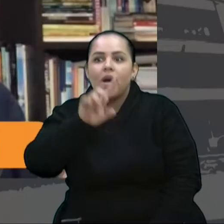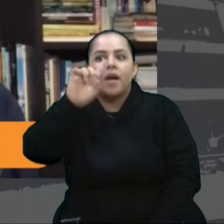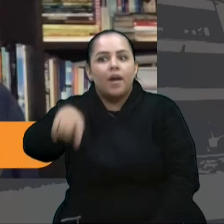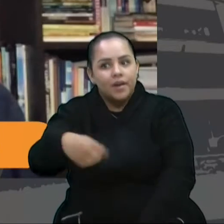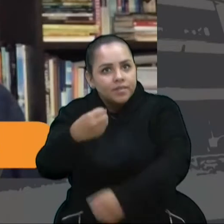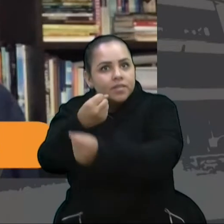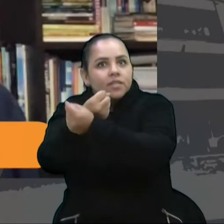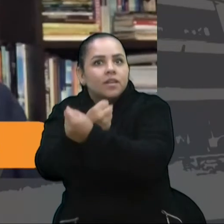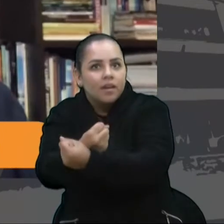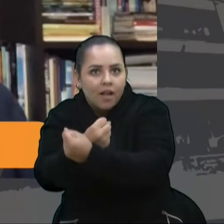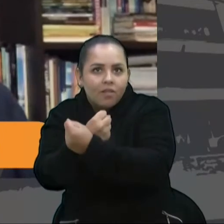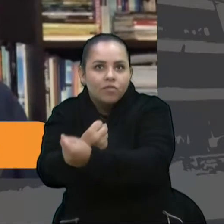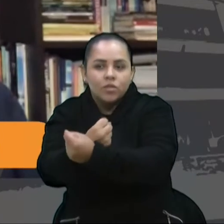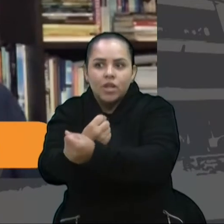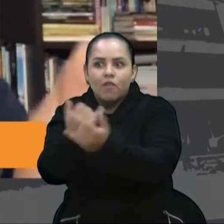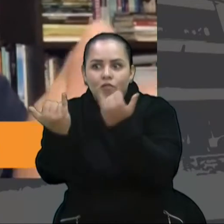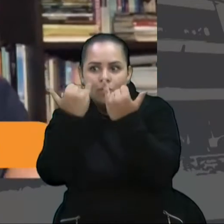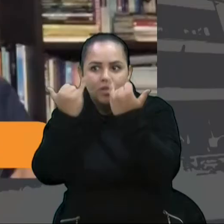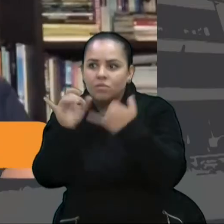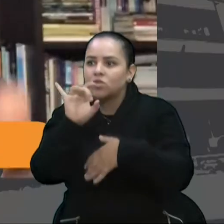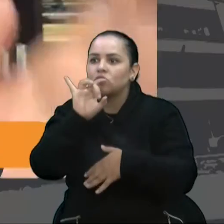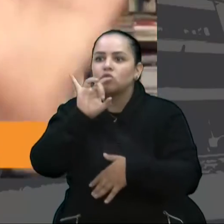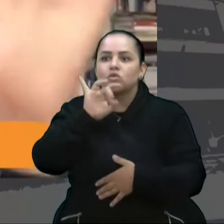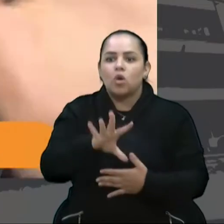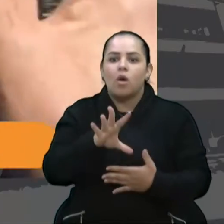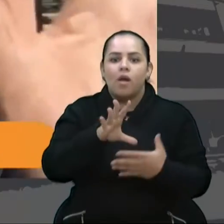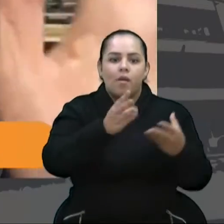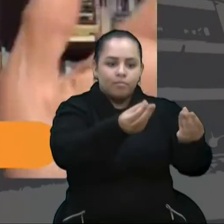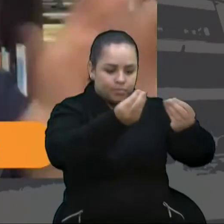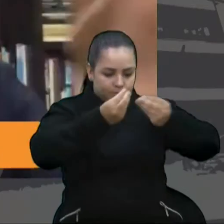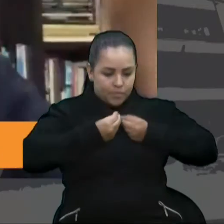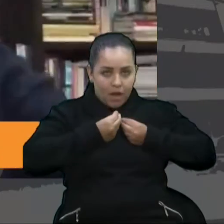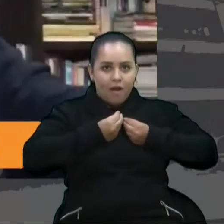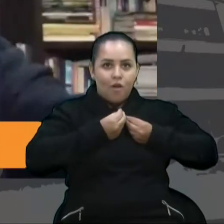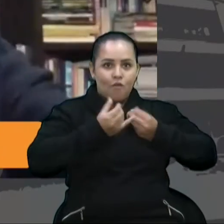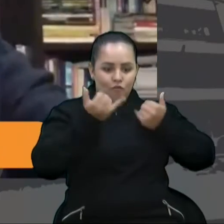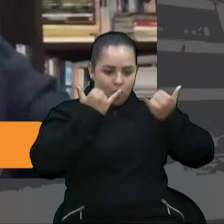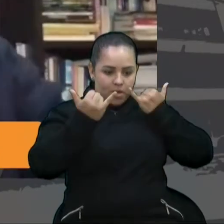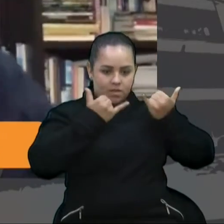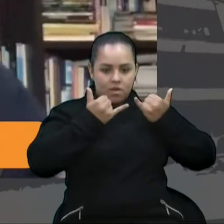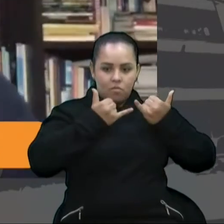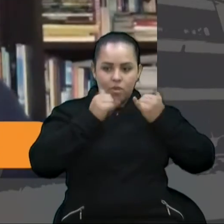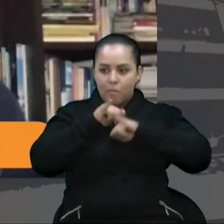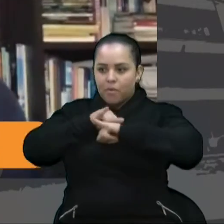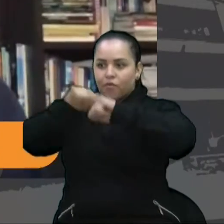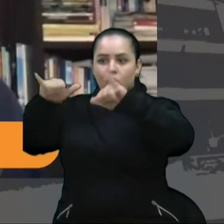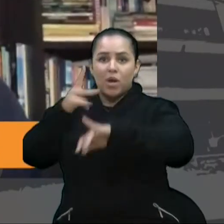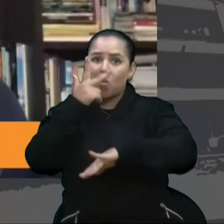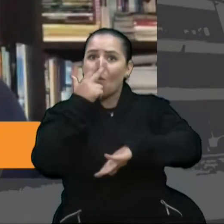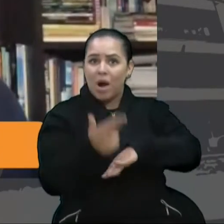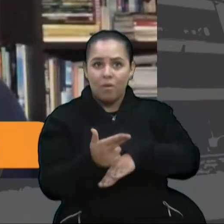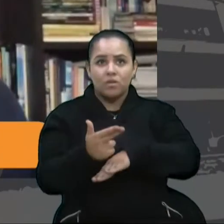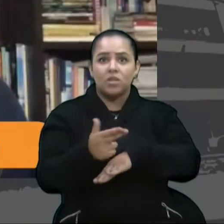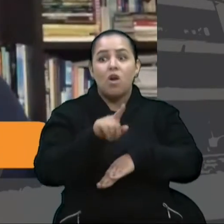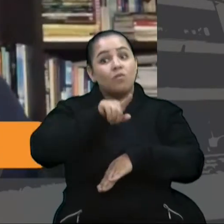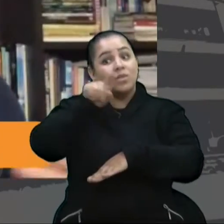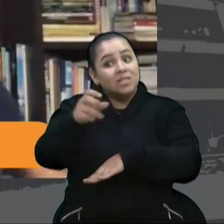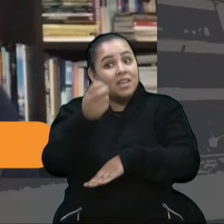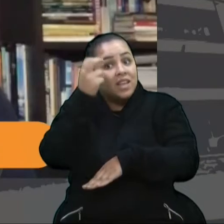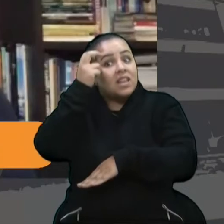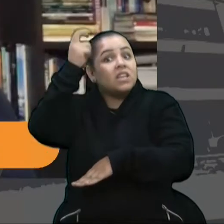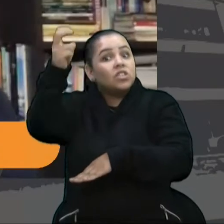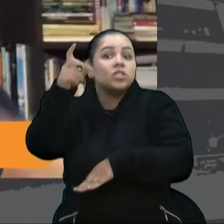os intermediários. Né? Olha, aconteceu isso, está aqui. Ó. Você, leitor, que é inteligente, decida. E não